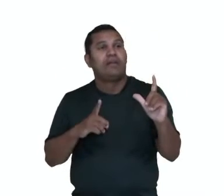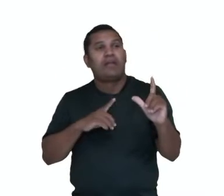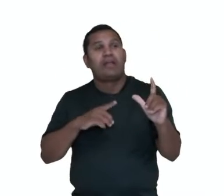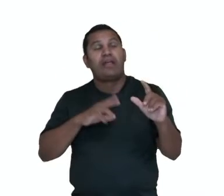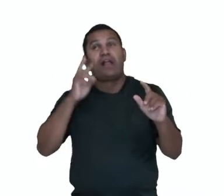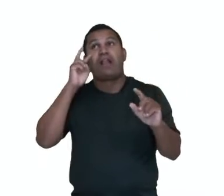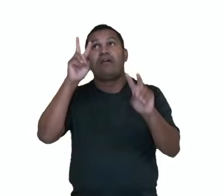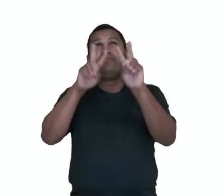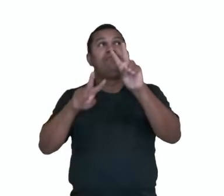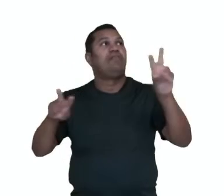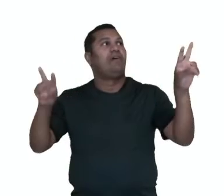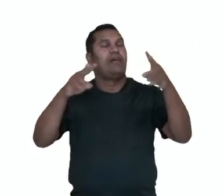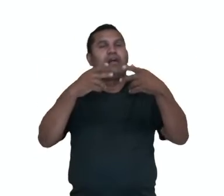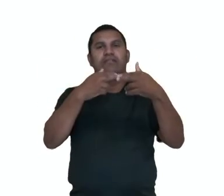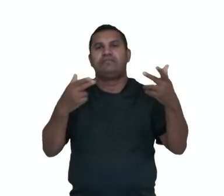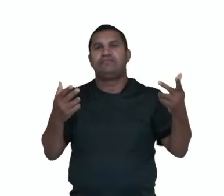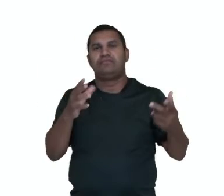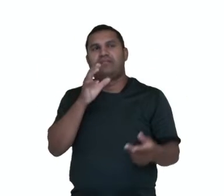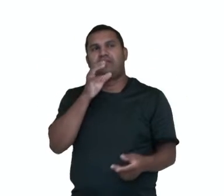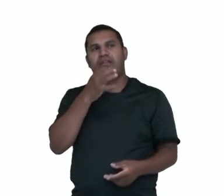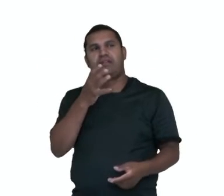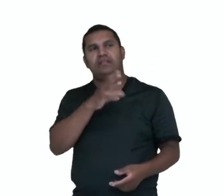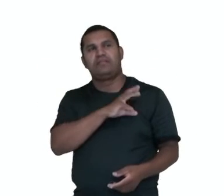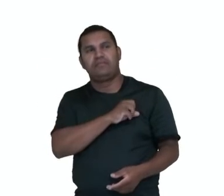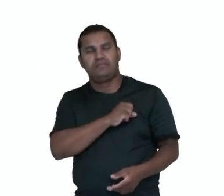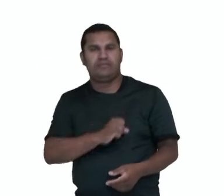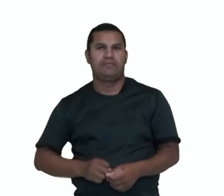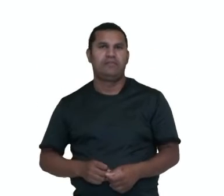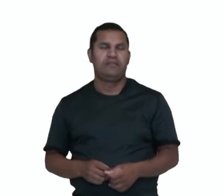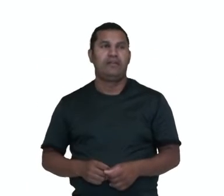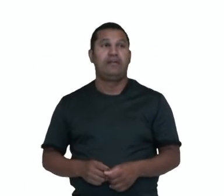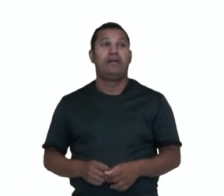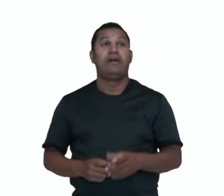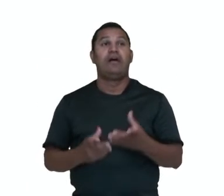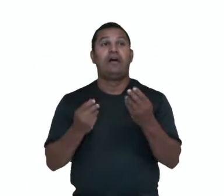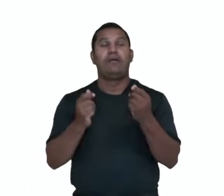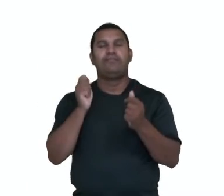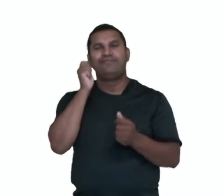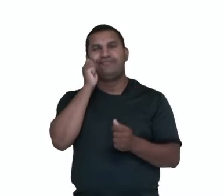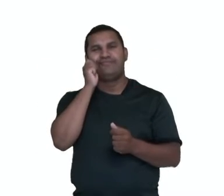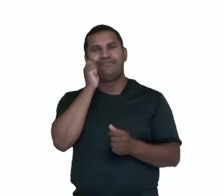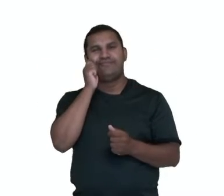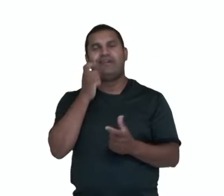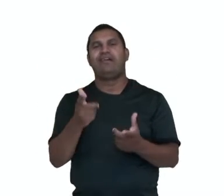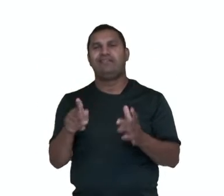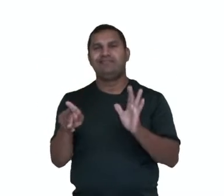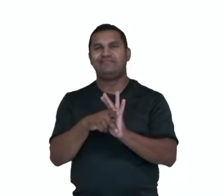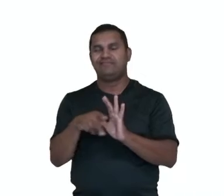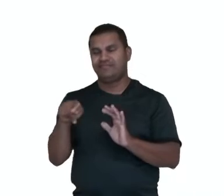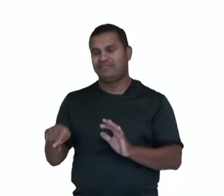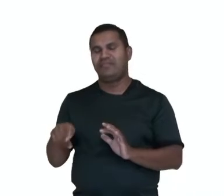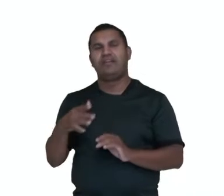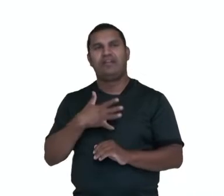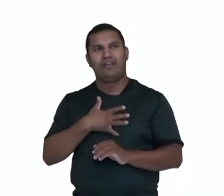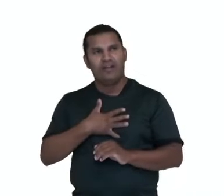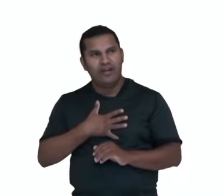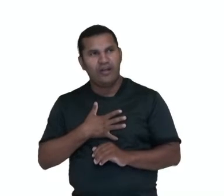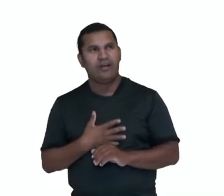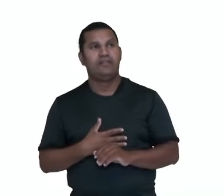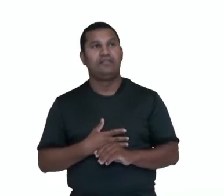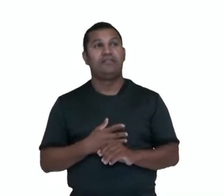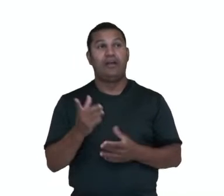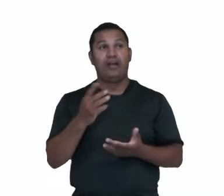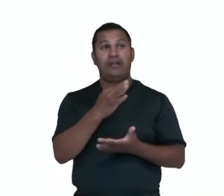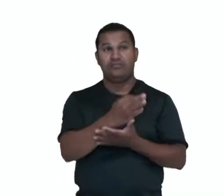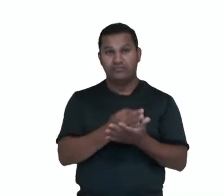quando ele diz fofinho e divertido. Aqui em casa adoramos muito a série. Eu e a Martina, minha filha, sempre